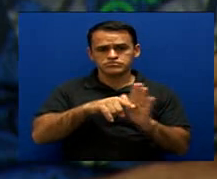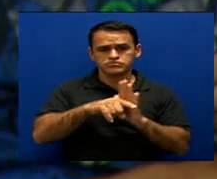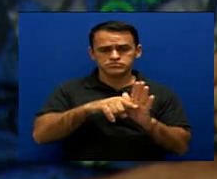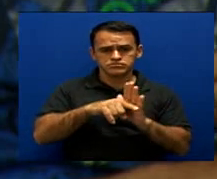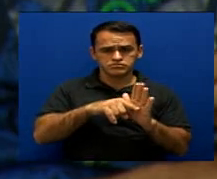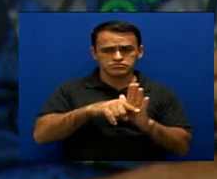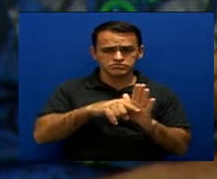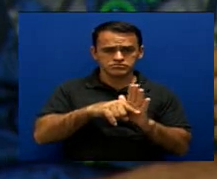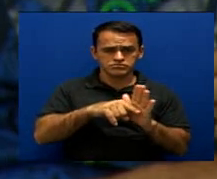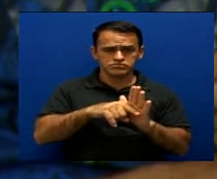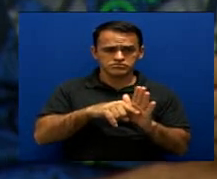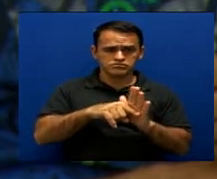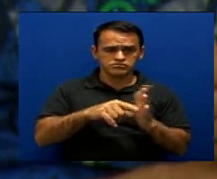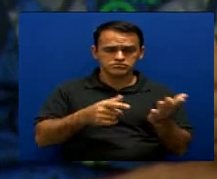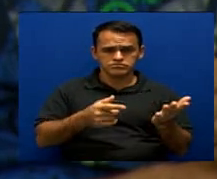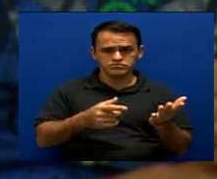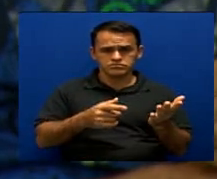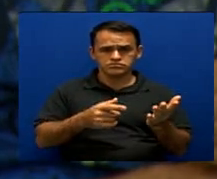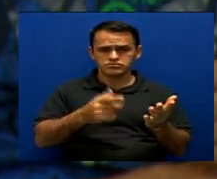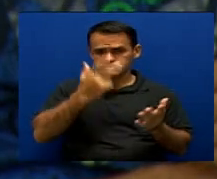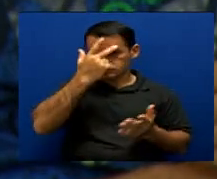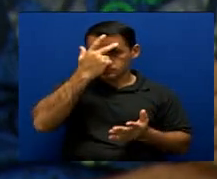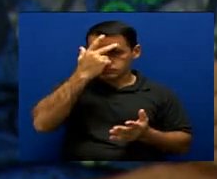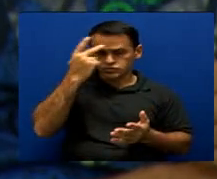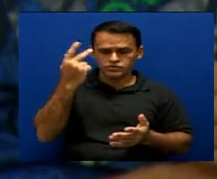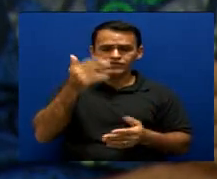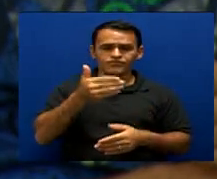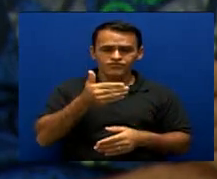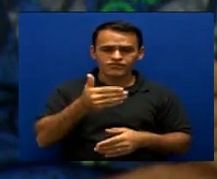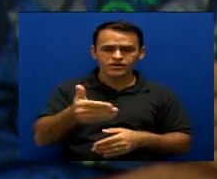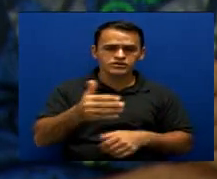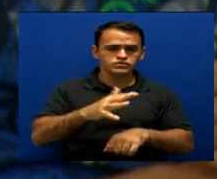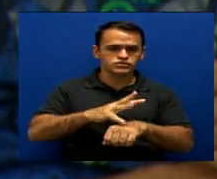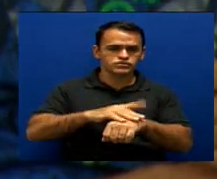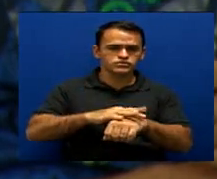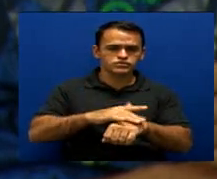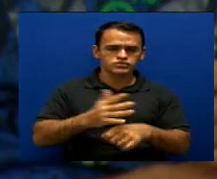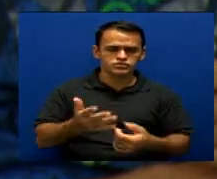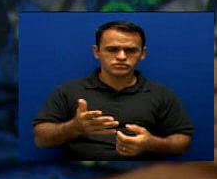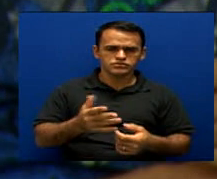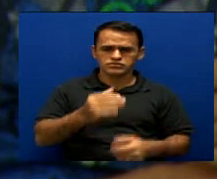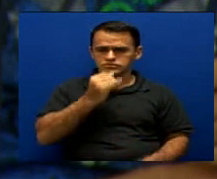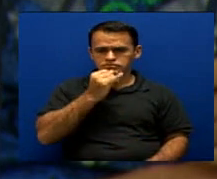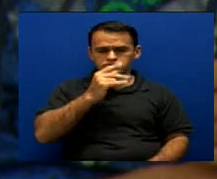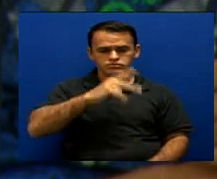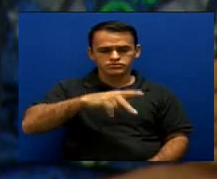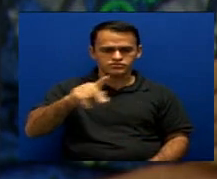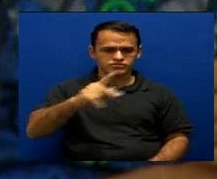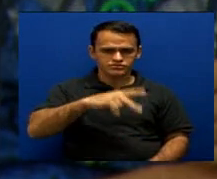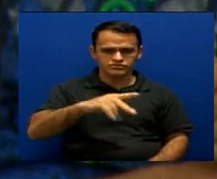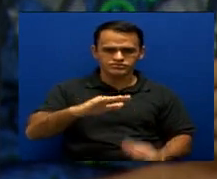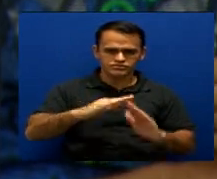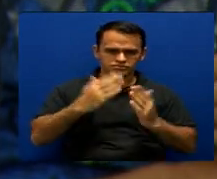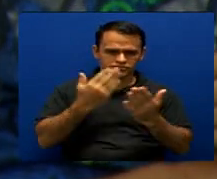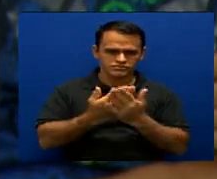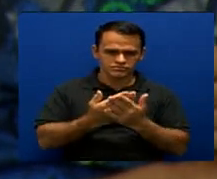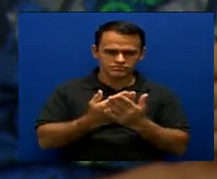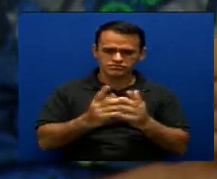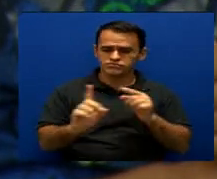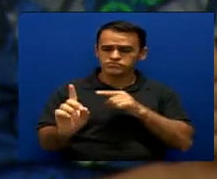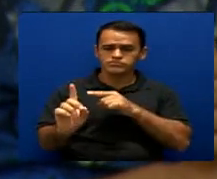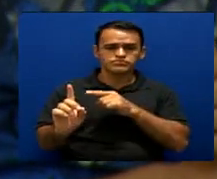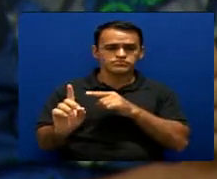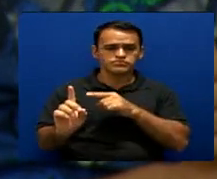do grau de adoecimento que tem na educação um profissional que é